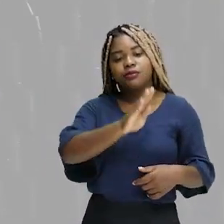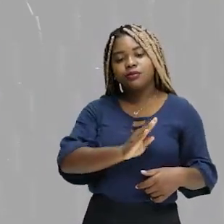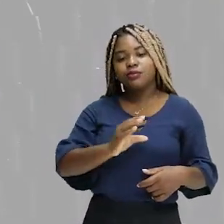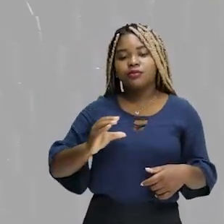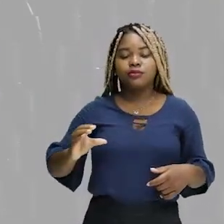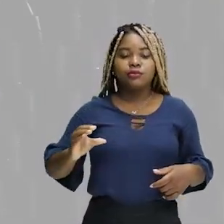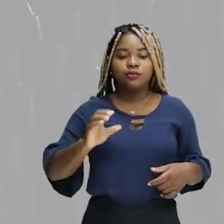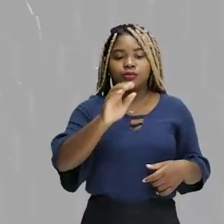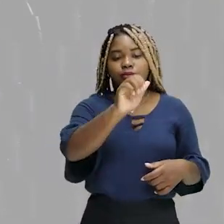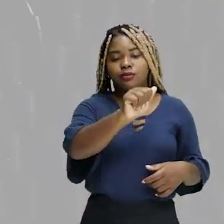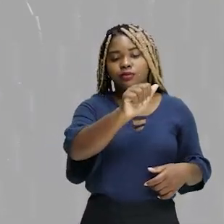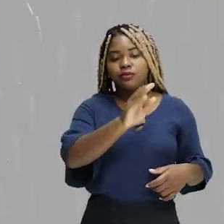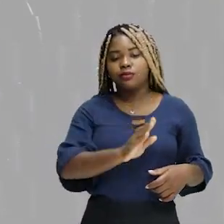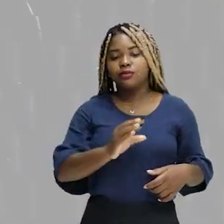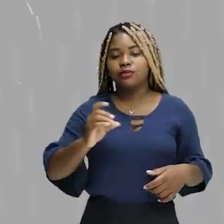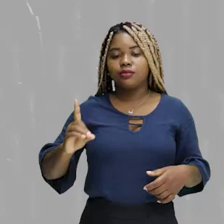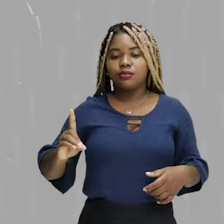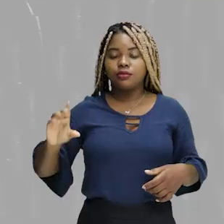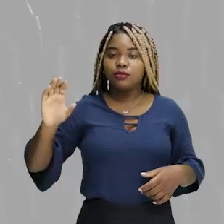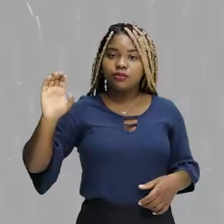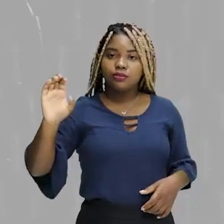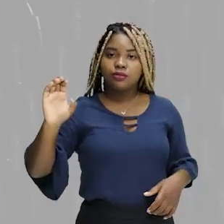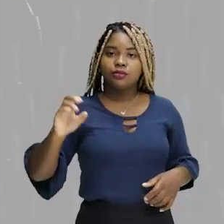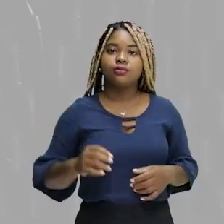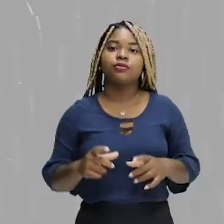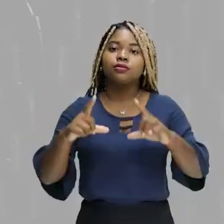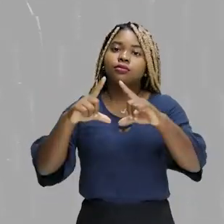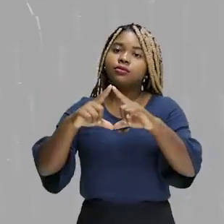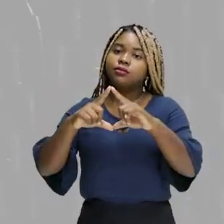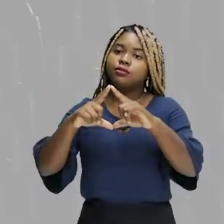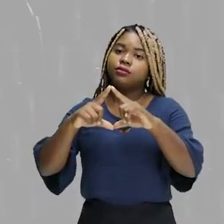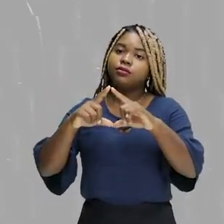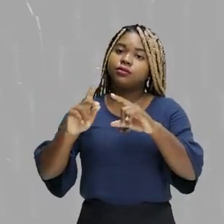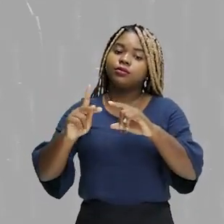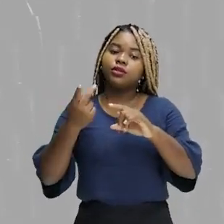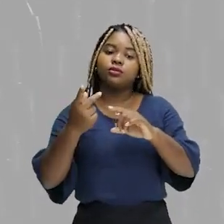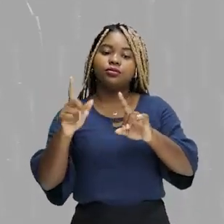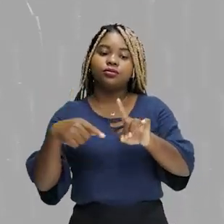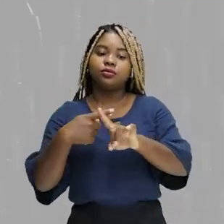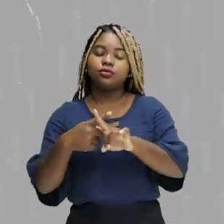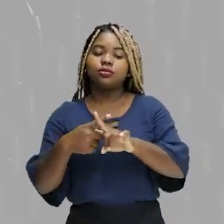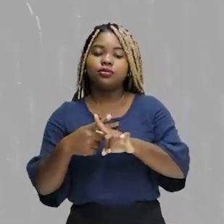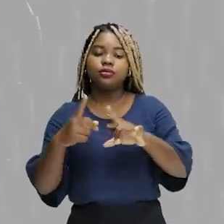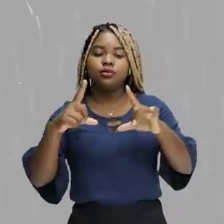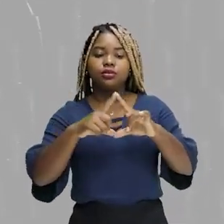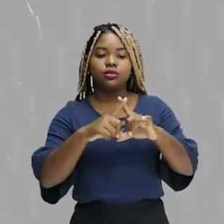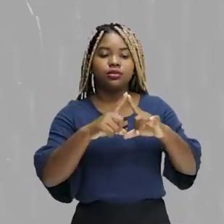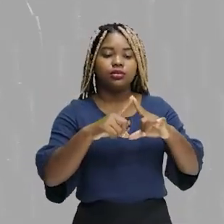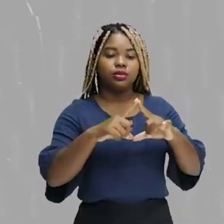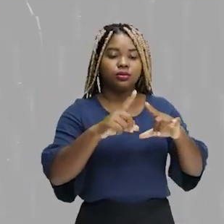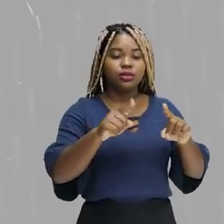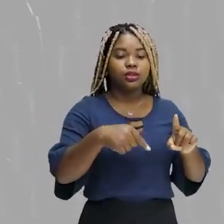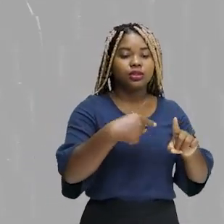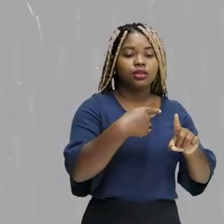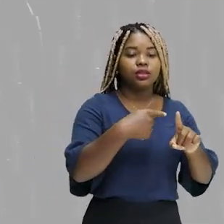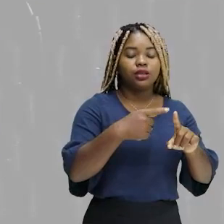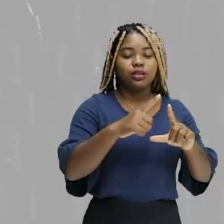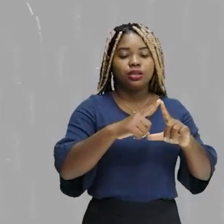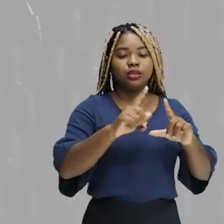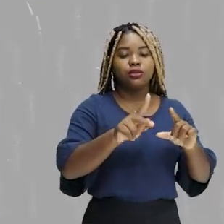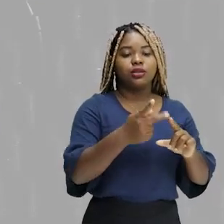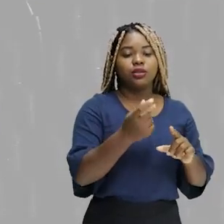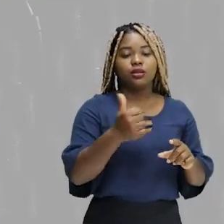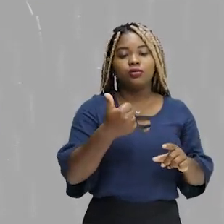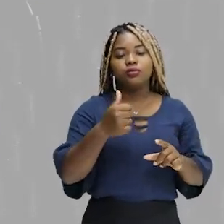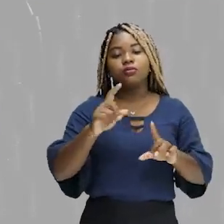C. Então, o ΔH ele vai ser igual à soma do ΔH1, ΔH2 com o